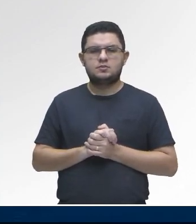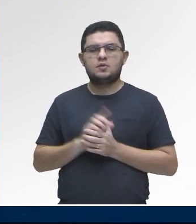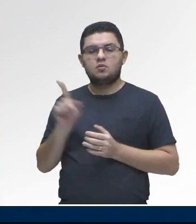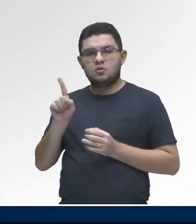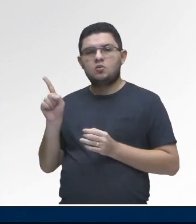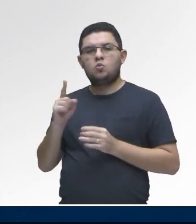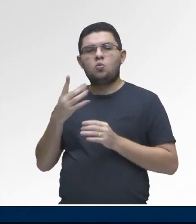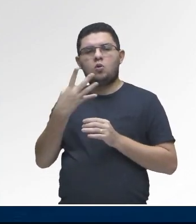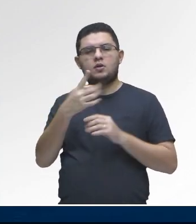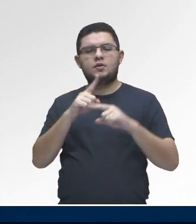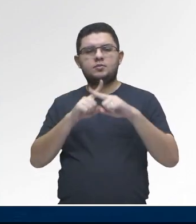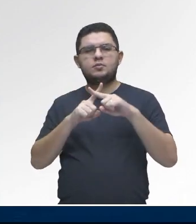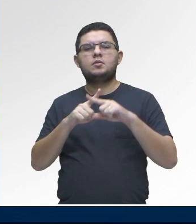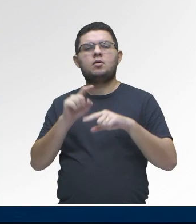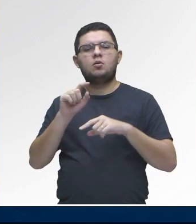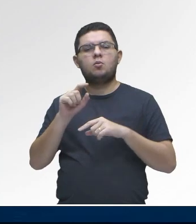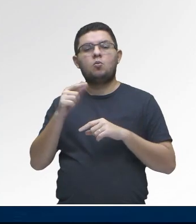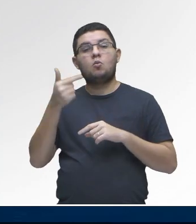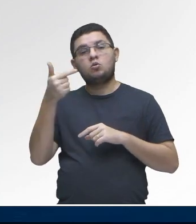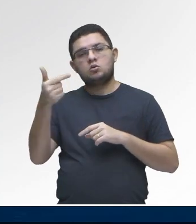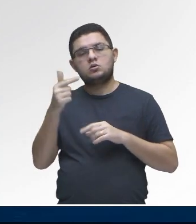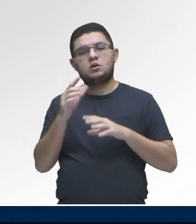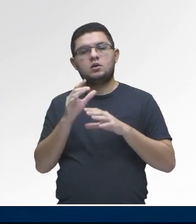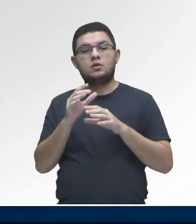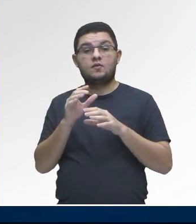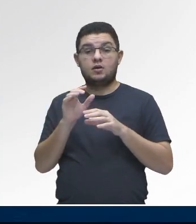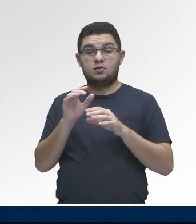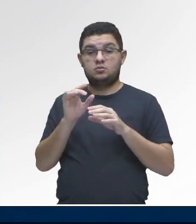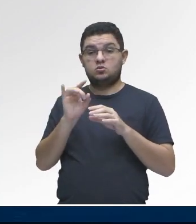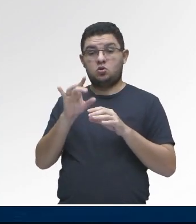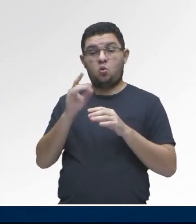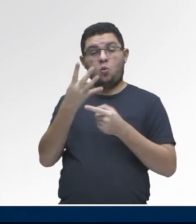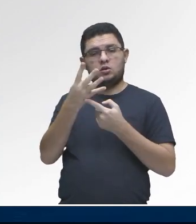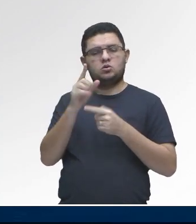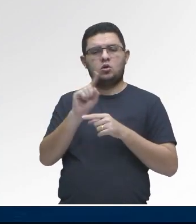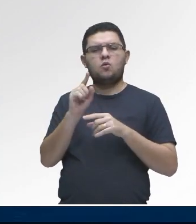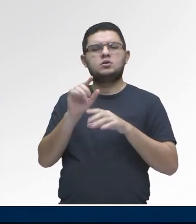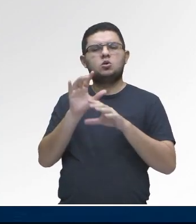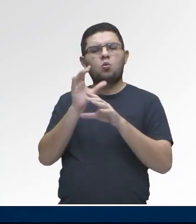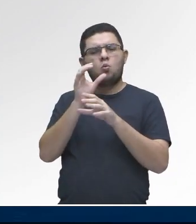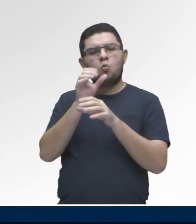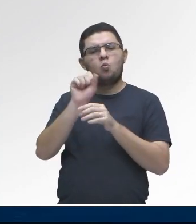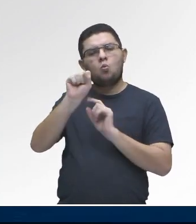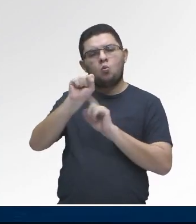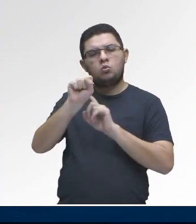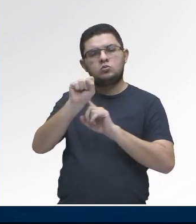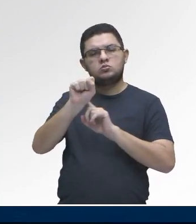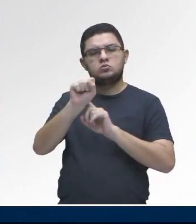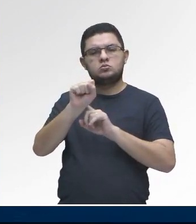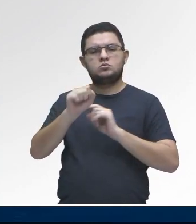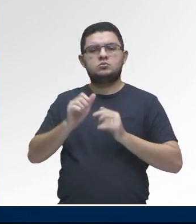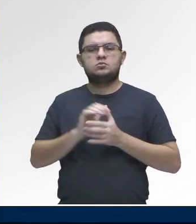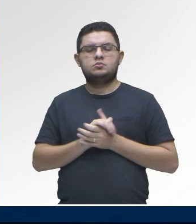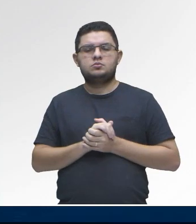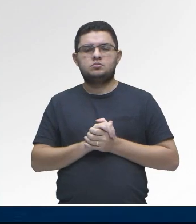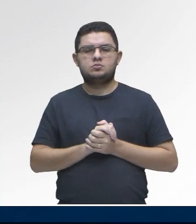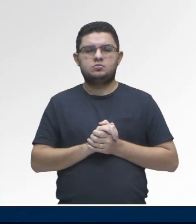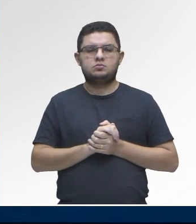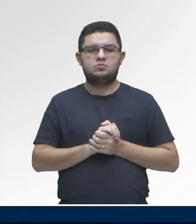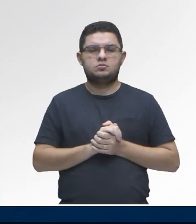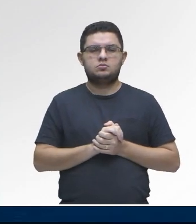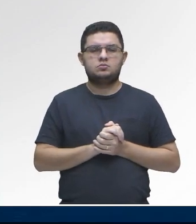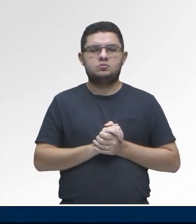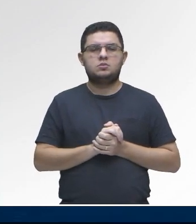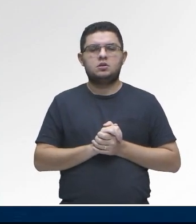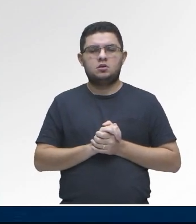8. Aí você faz quadrado vezes quadrado igual. Então você vai fazer assim, ó,